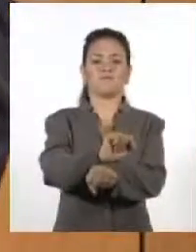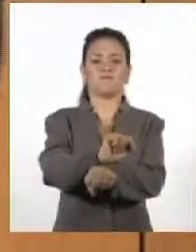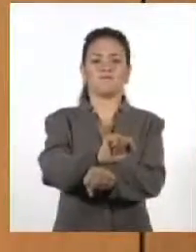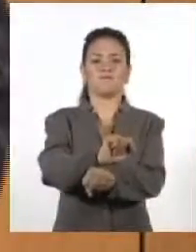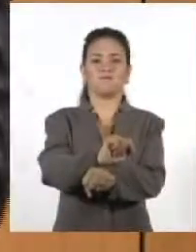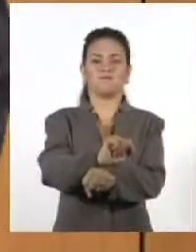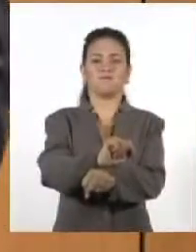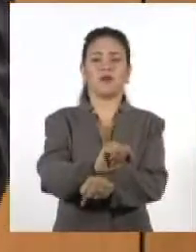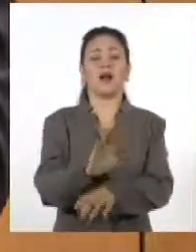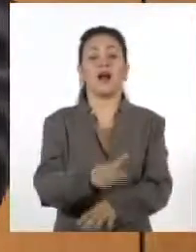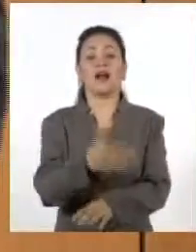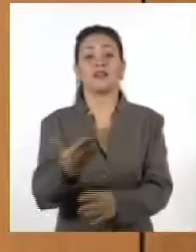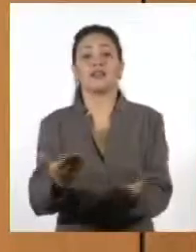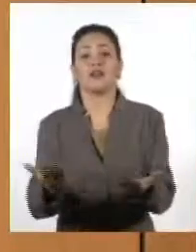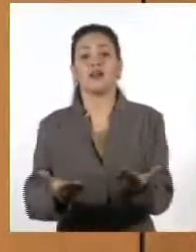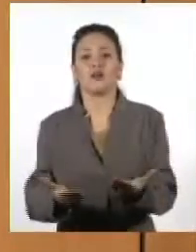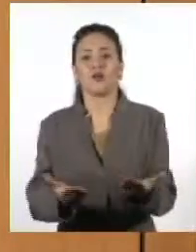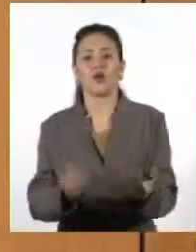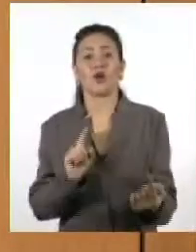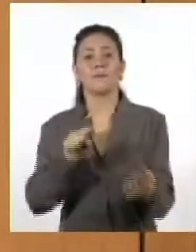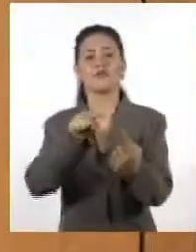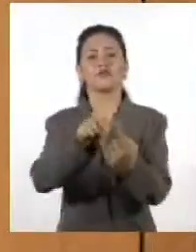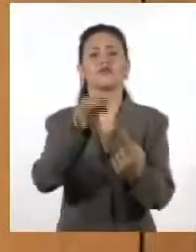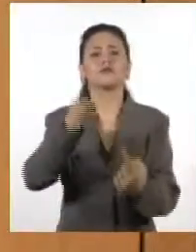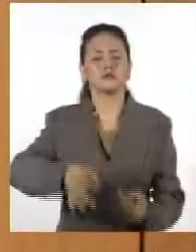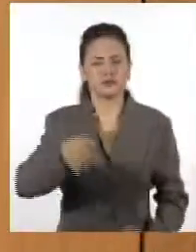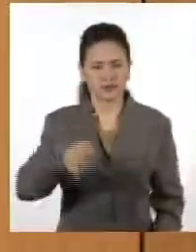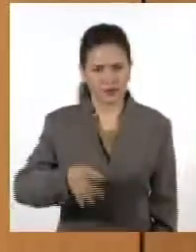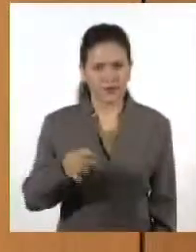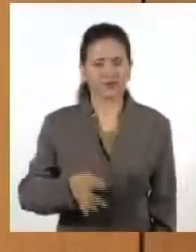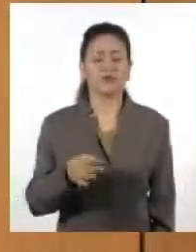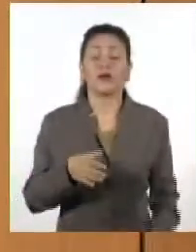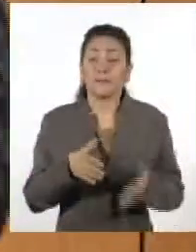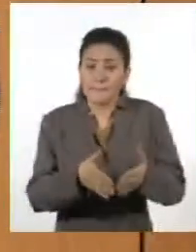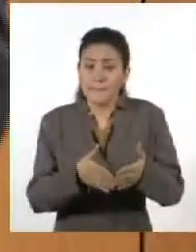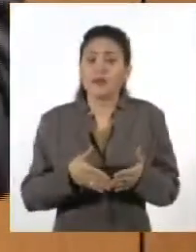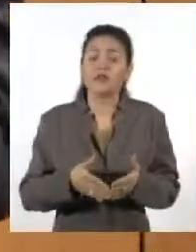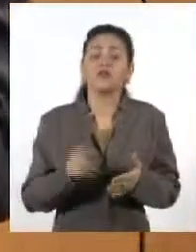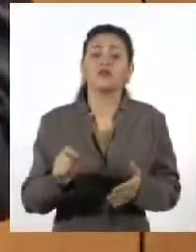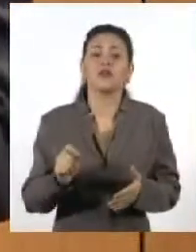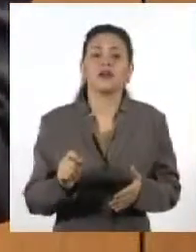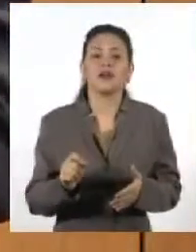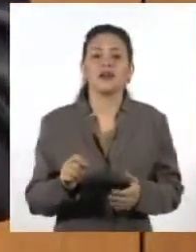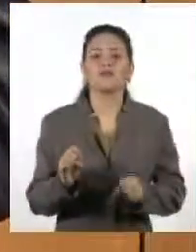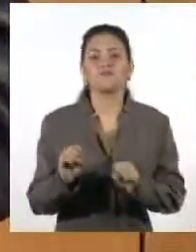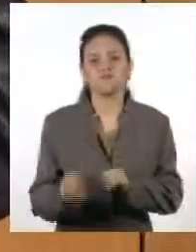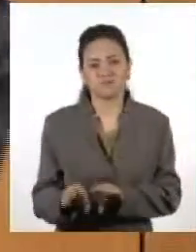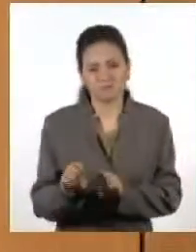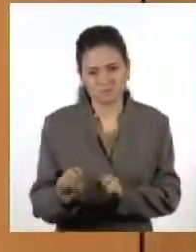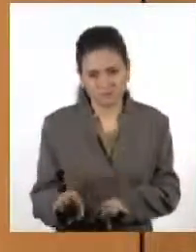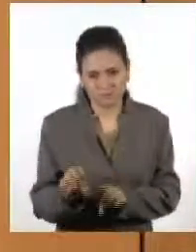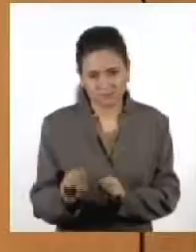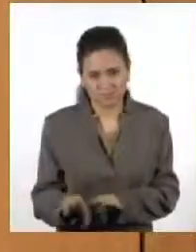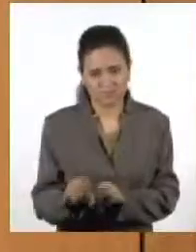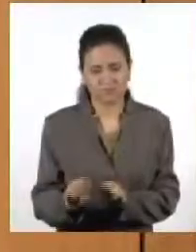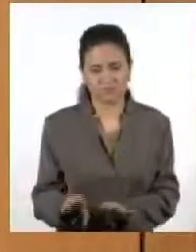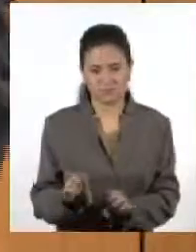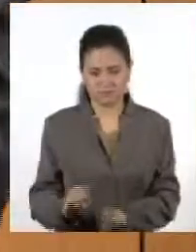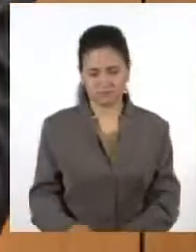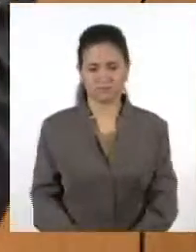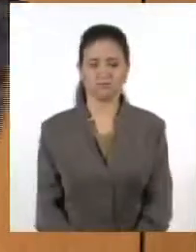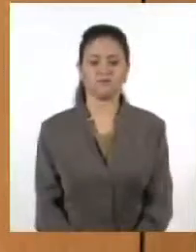digno reivindicam educação a educação